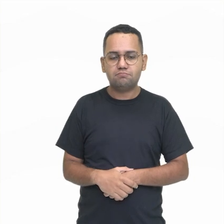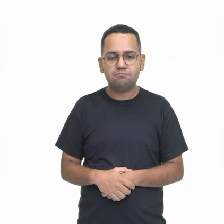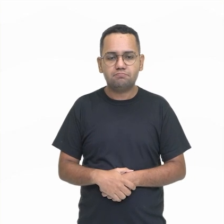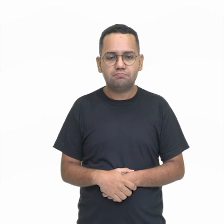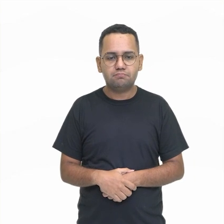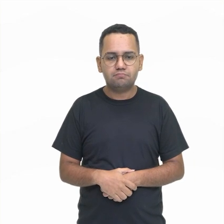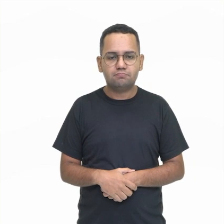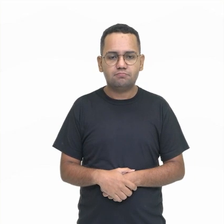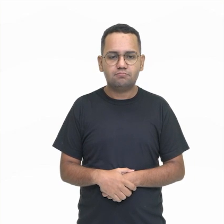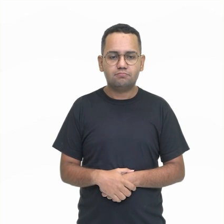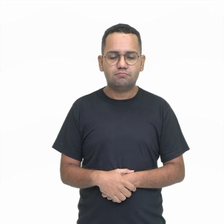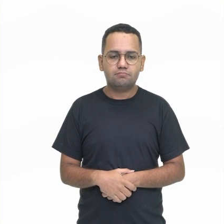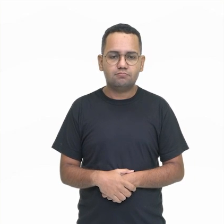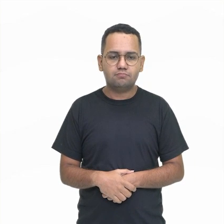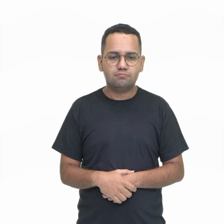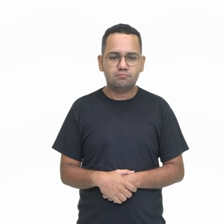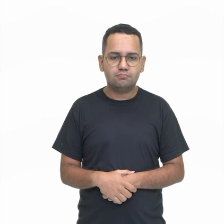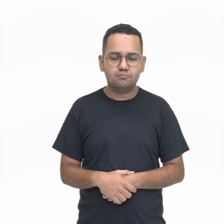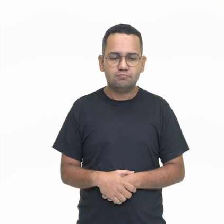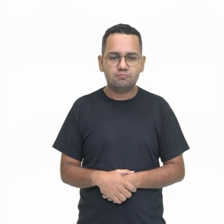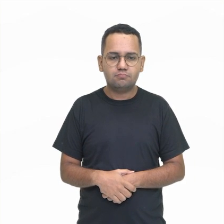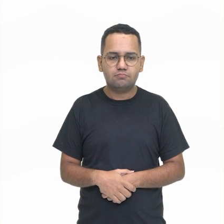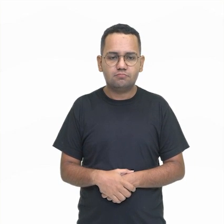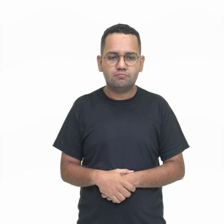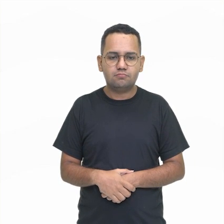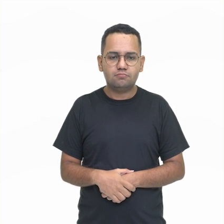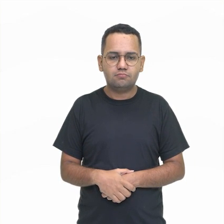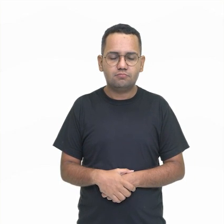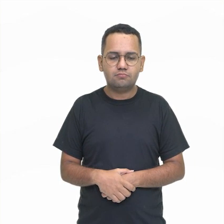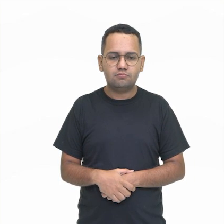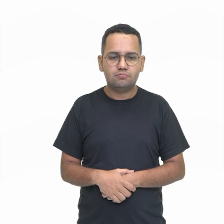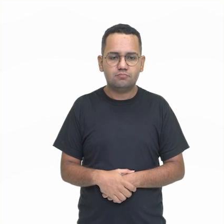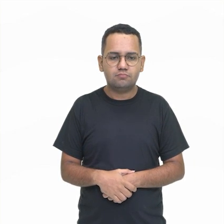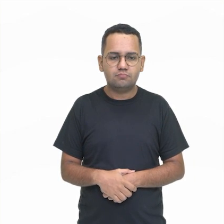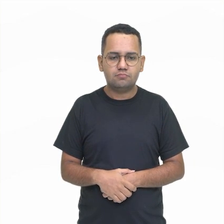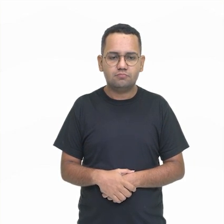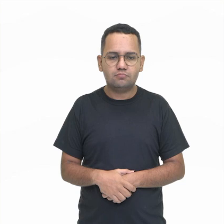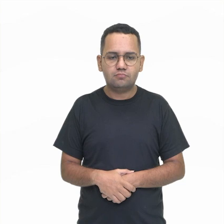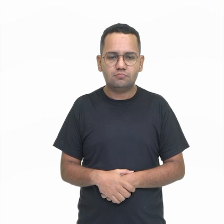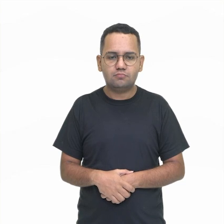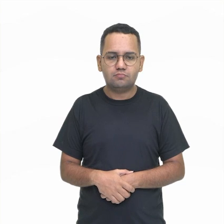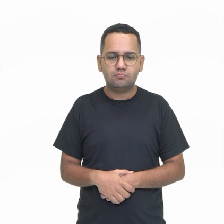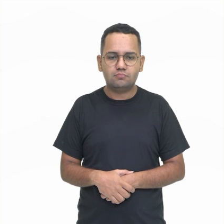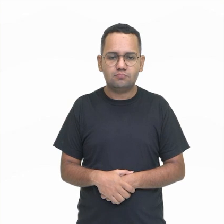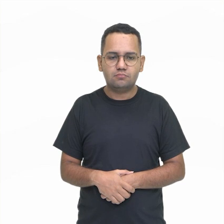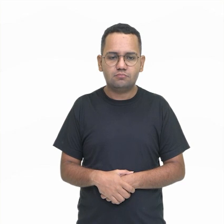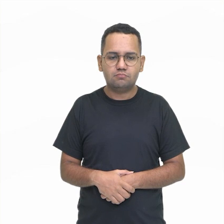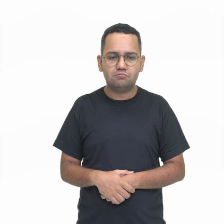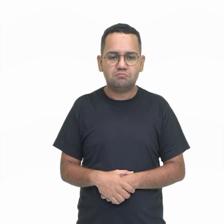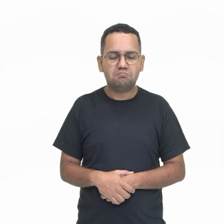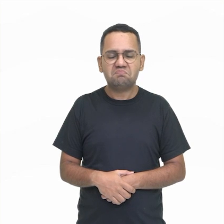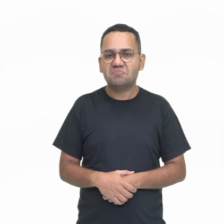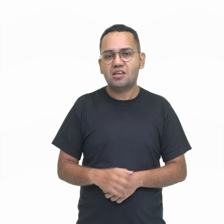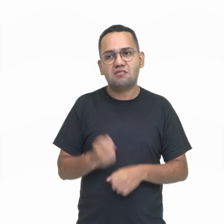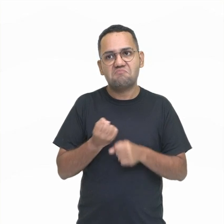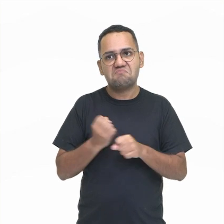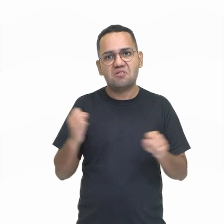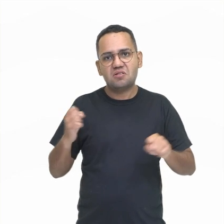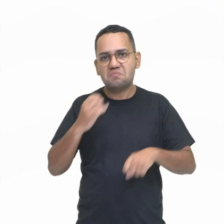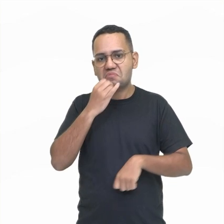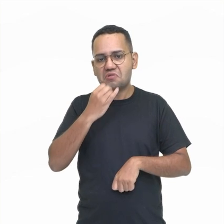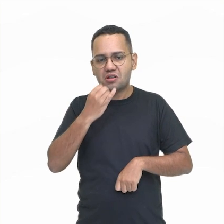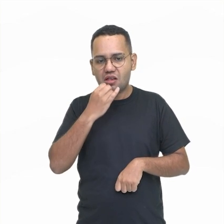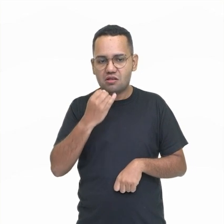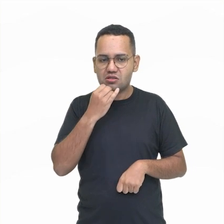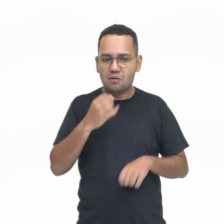não pode calcular isso aqui ó a gente não vai ter então raiz quadrada de -4 né se a gente tá dentro